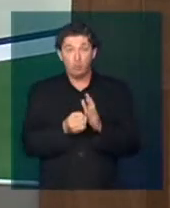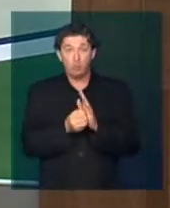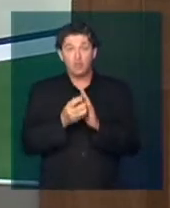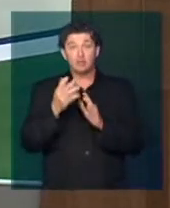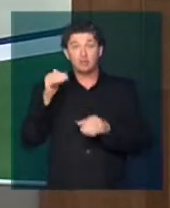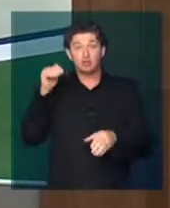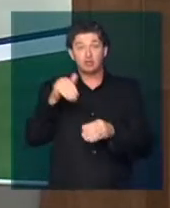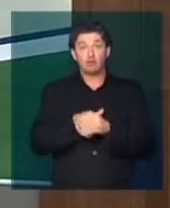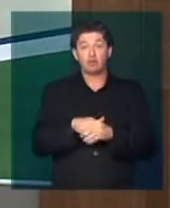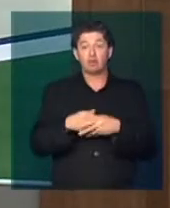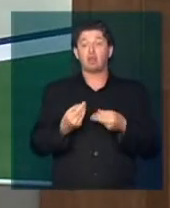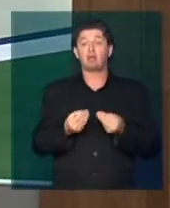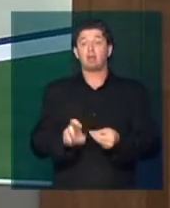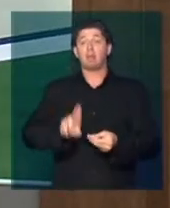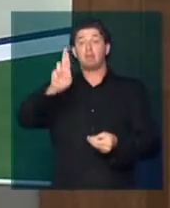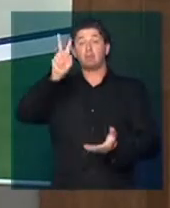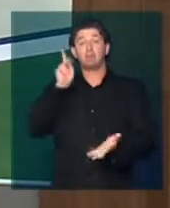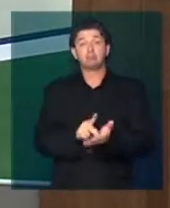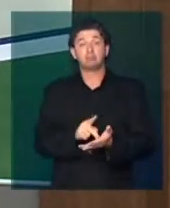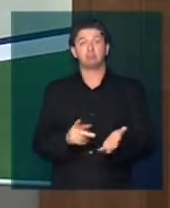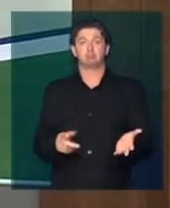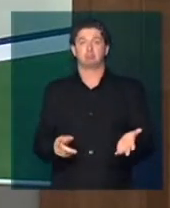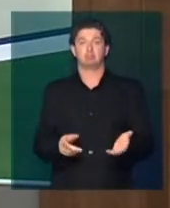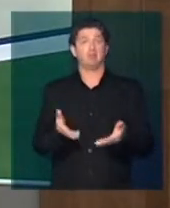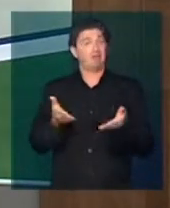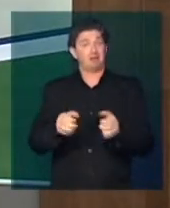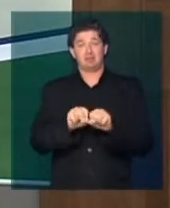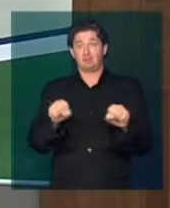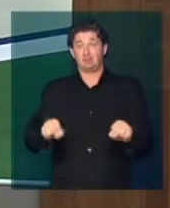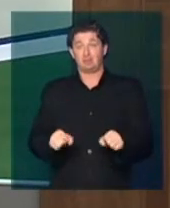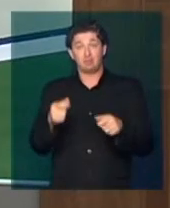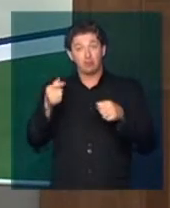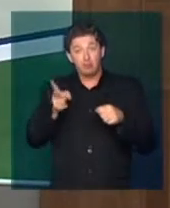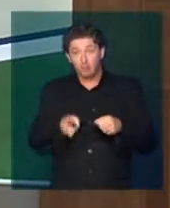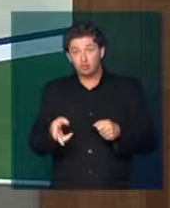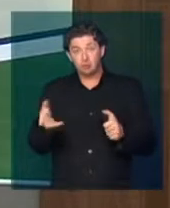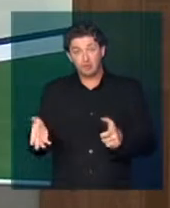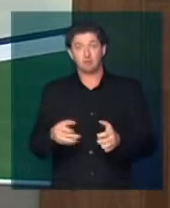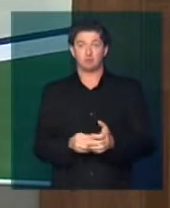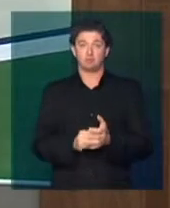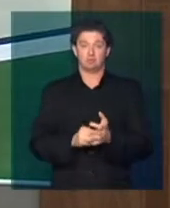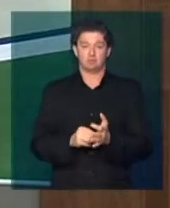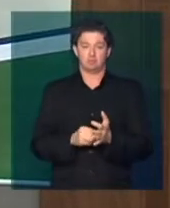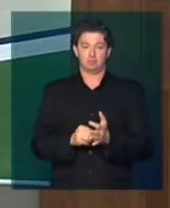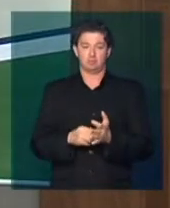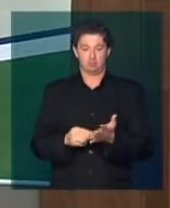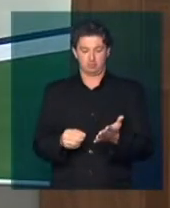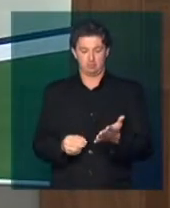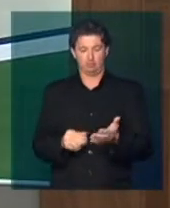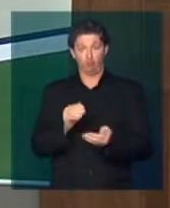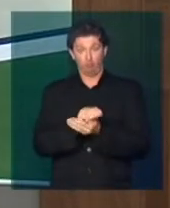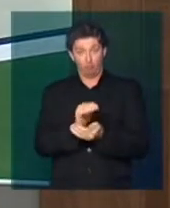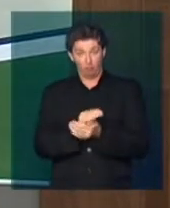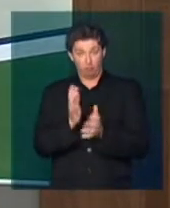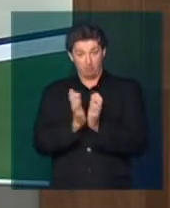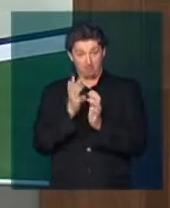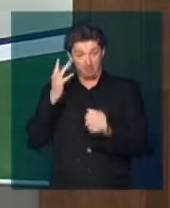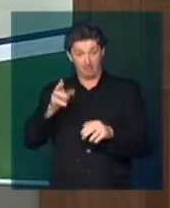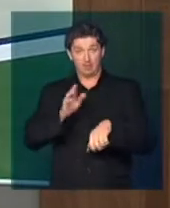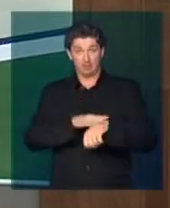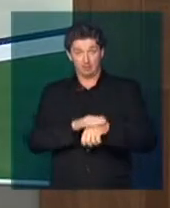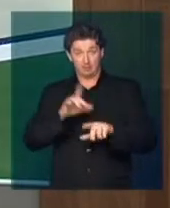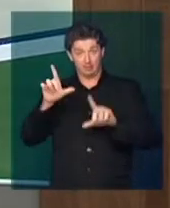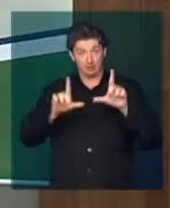de voto que lhe dê representatividade. É esse o sistema que tem que funcionar. Então, só deve ter fundo partidário e tempo de